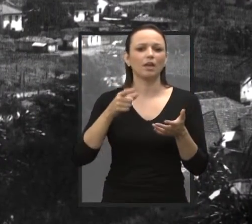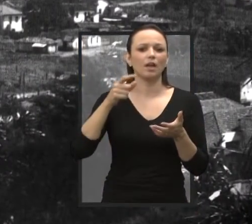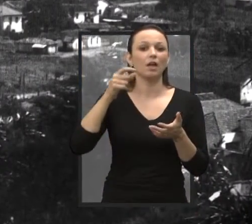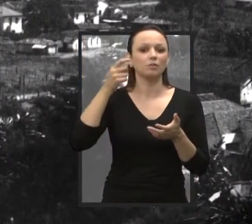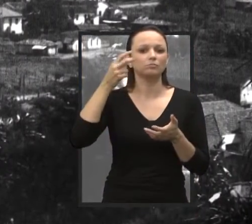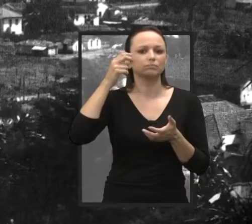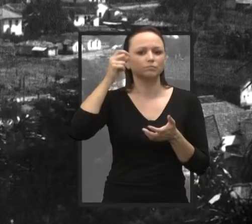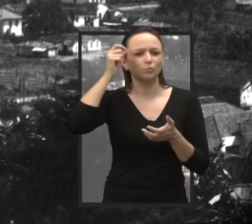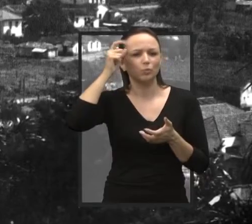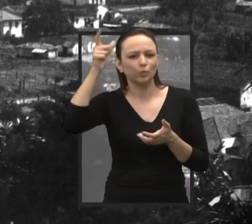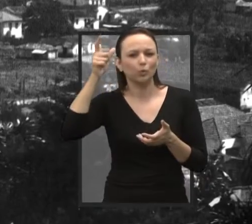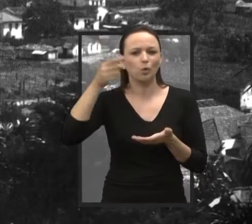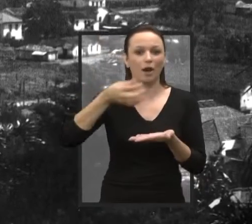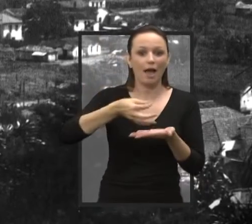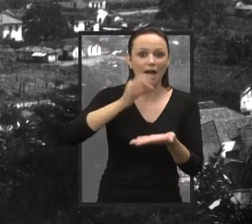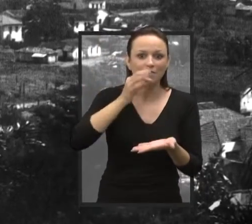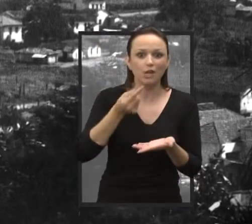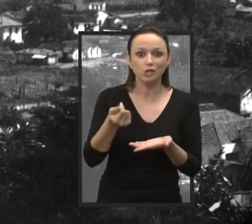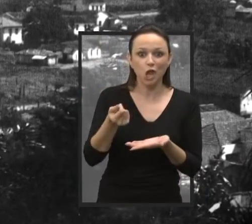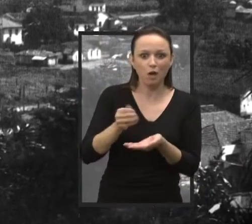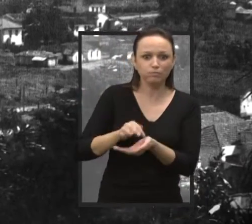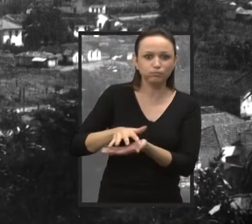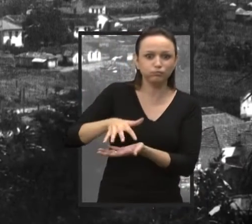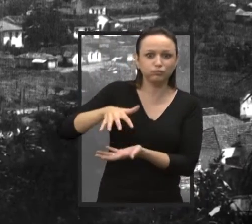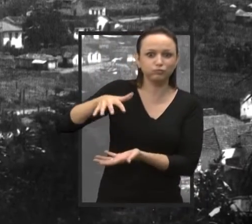café estava dando dinheiro pra caramba,